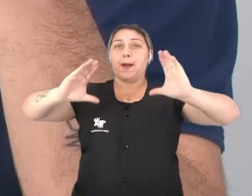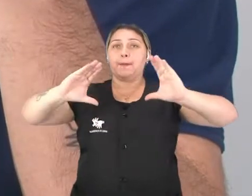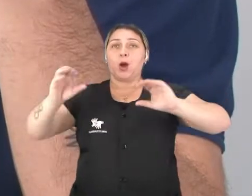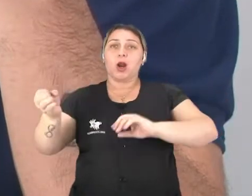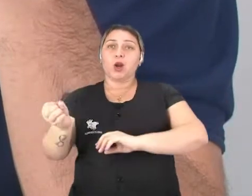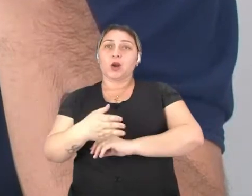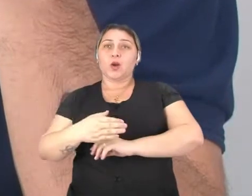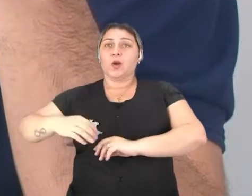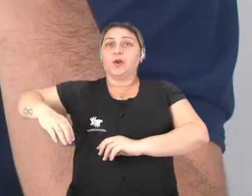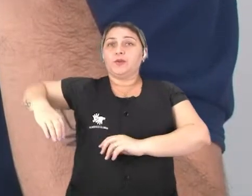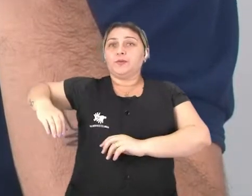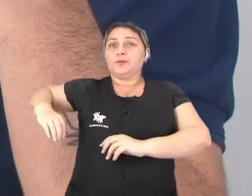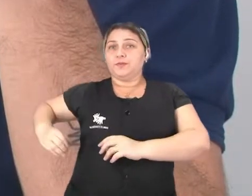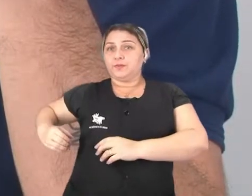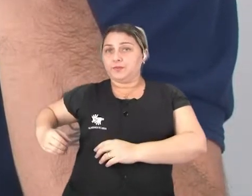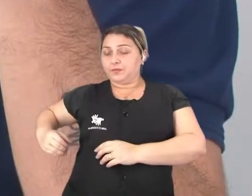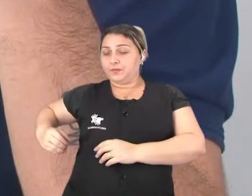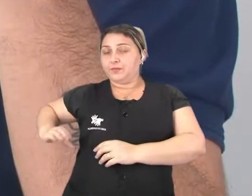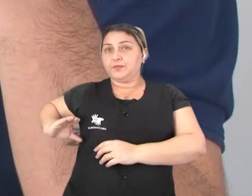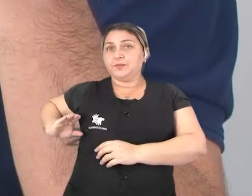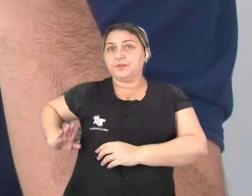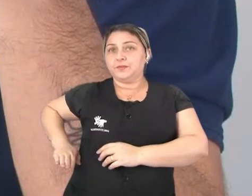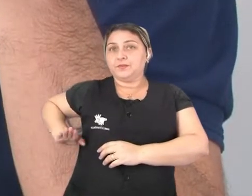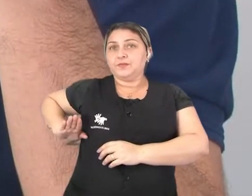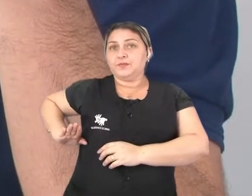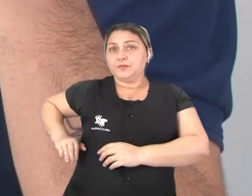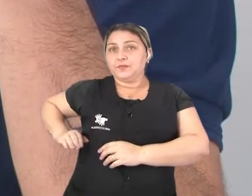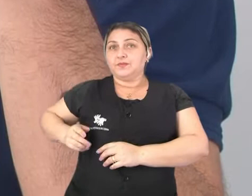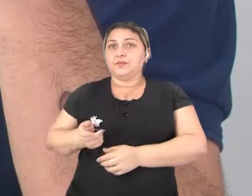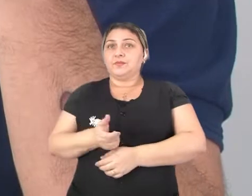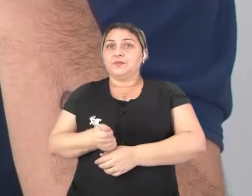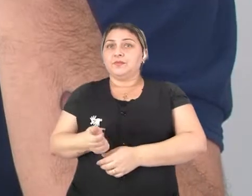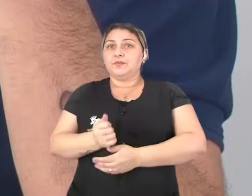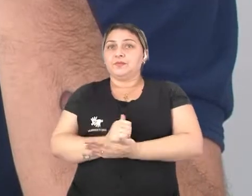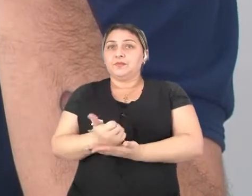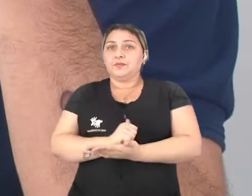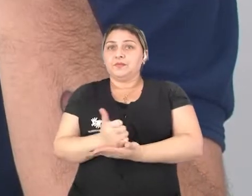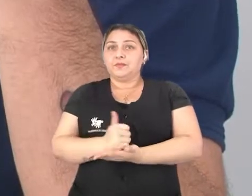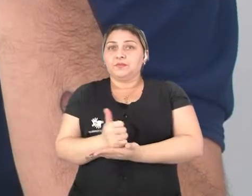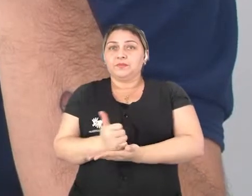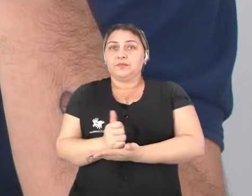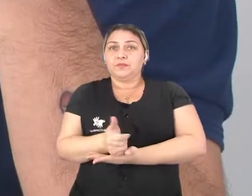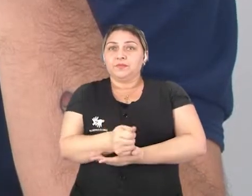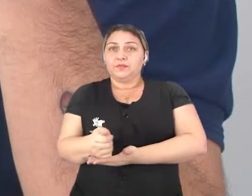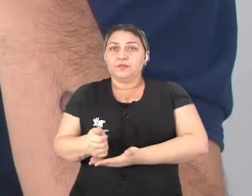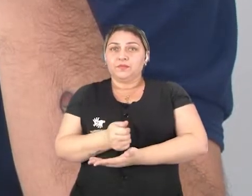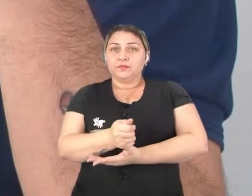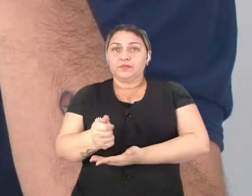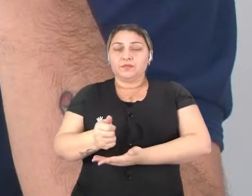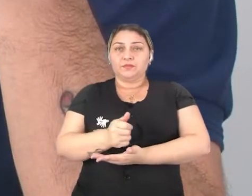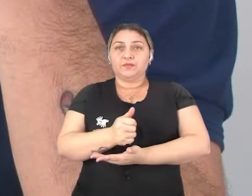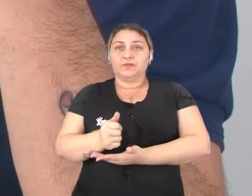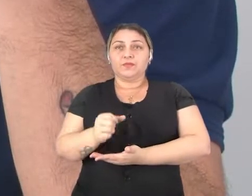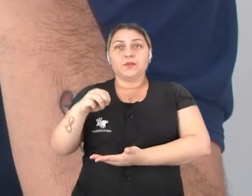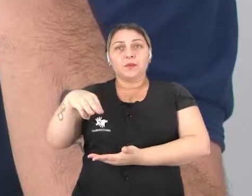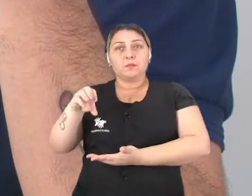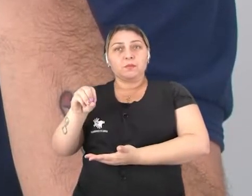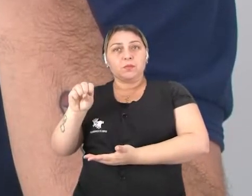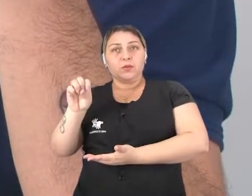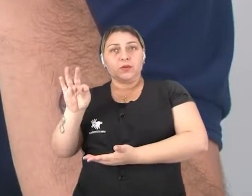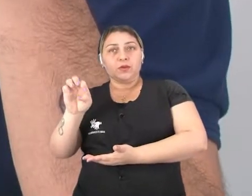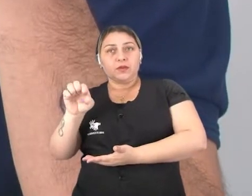nova do lado, manejando os controles de um videogame. Algo chamado Monster